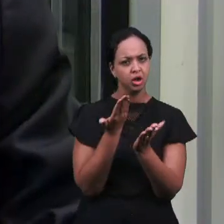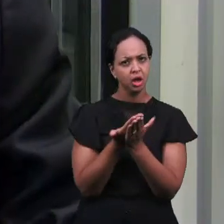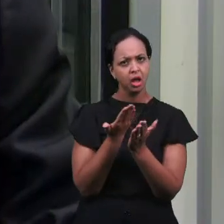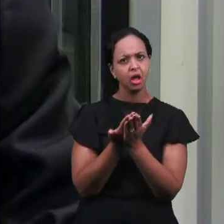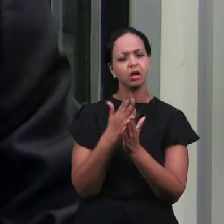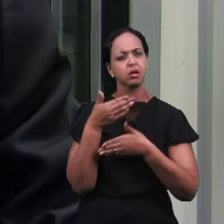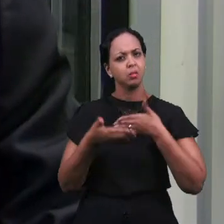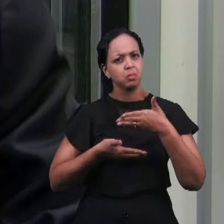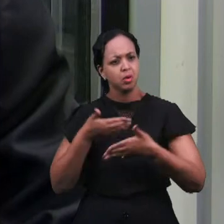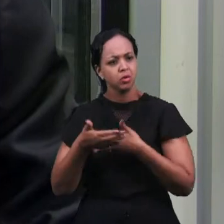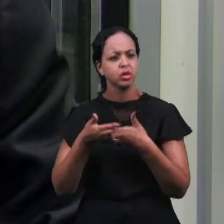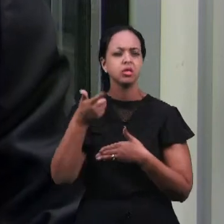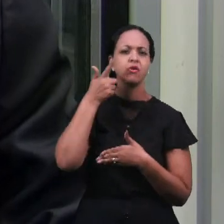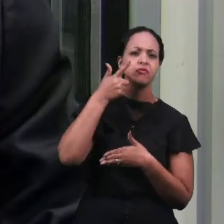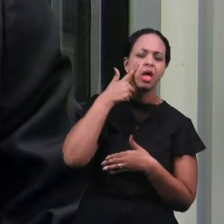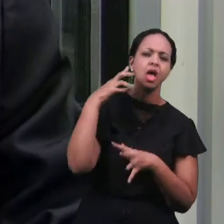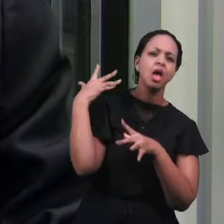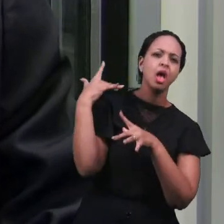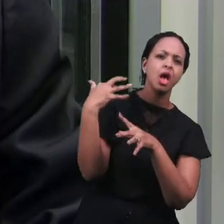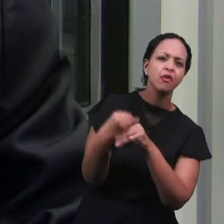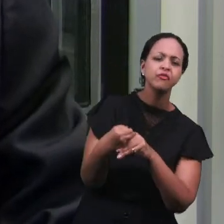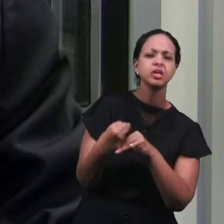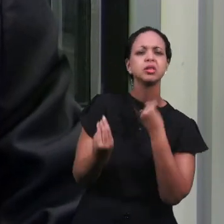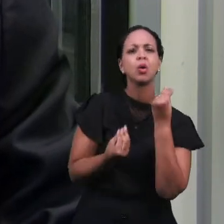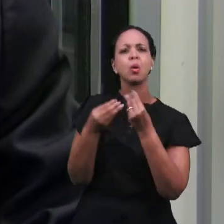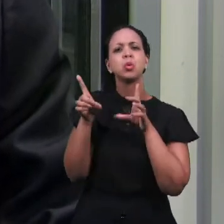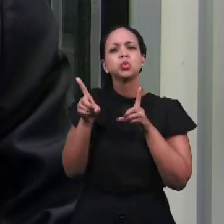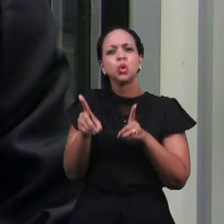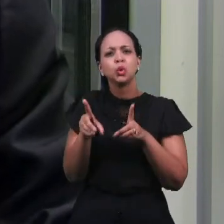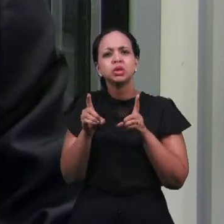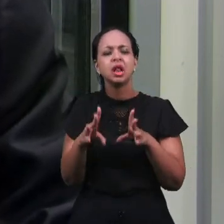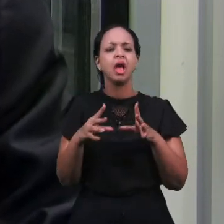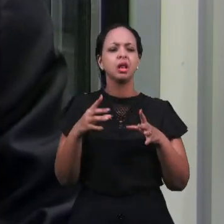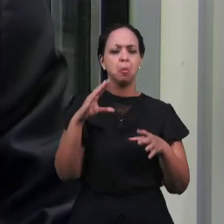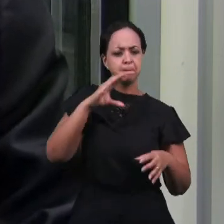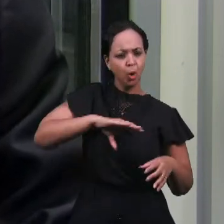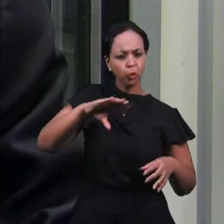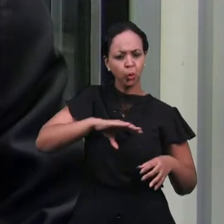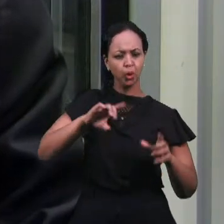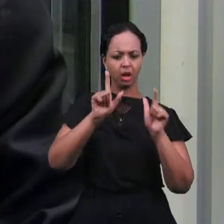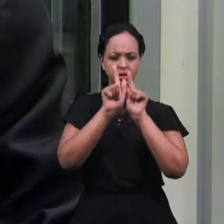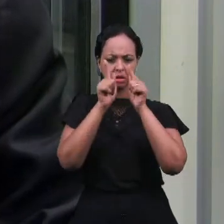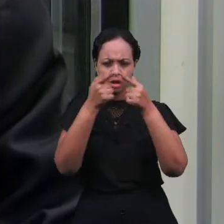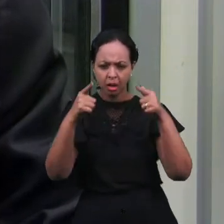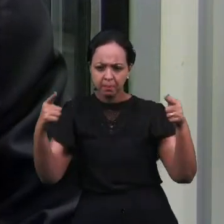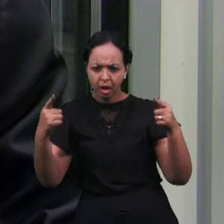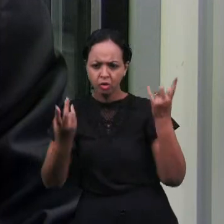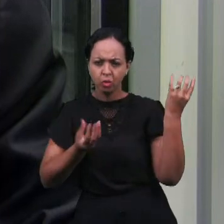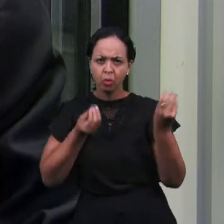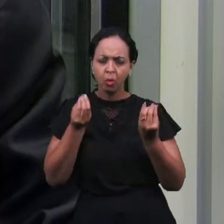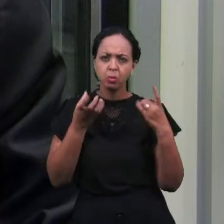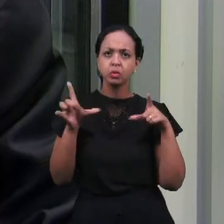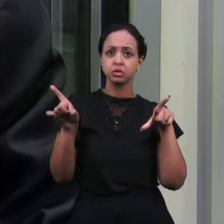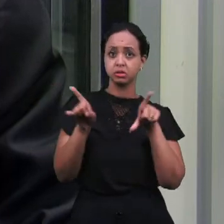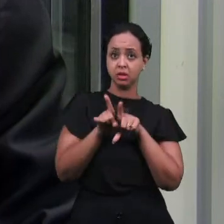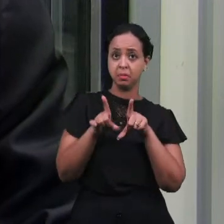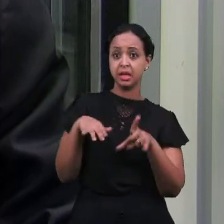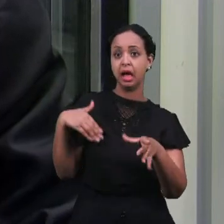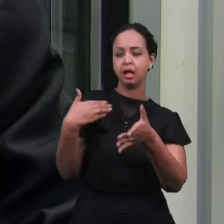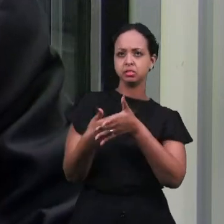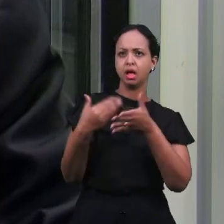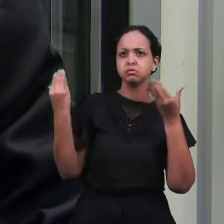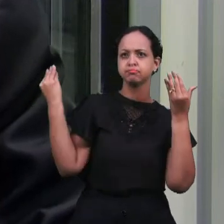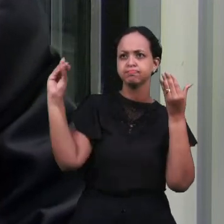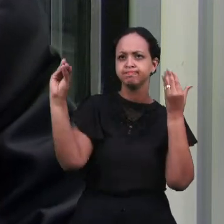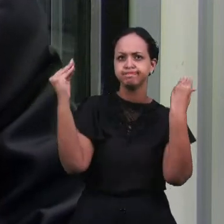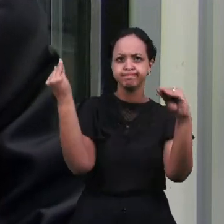processo de conferência, de revisão, doutrinária, gramatical, formato e até chegar à publicação. E aqui